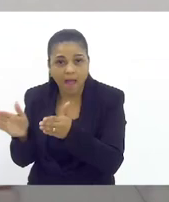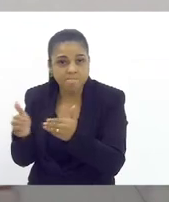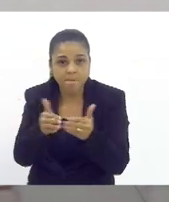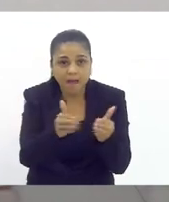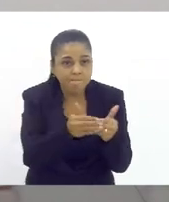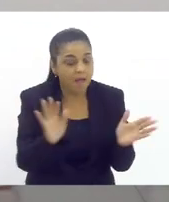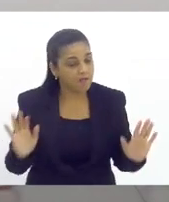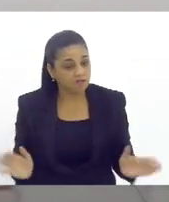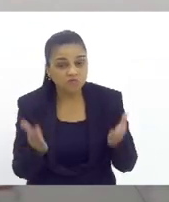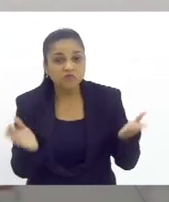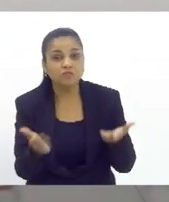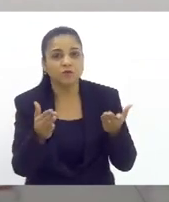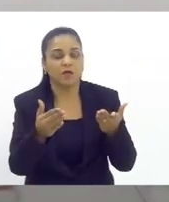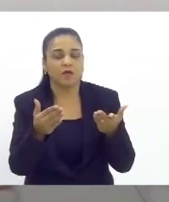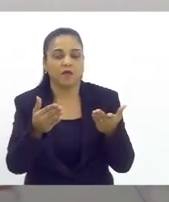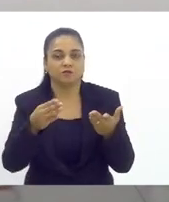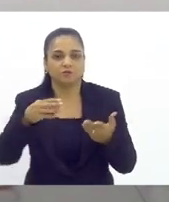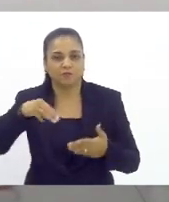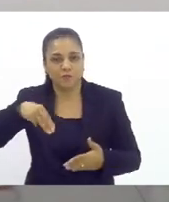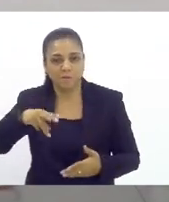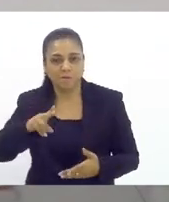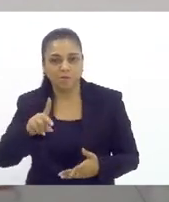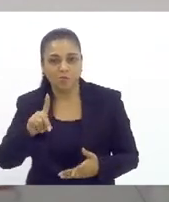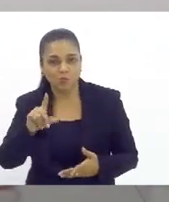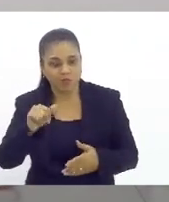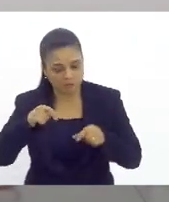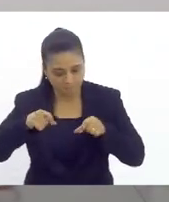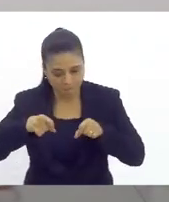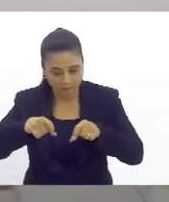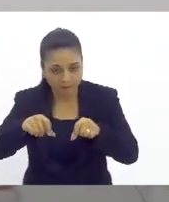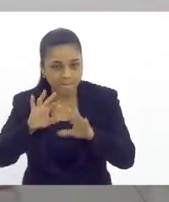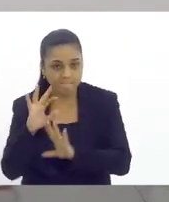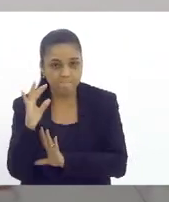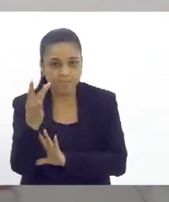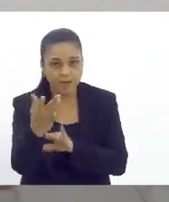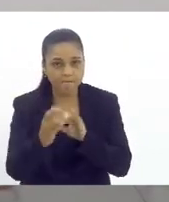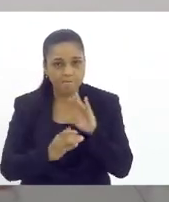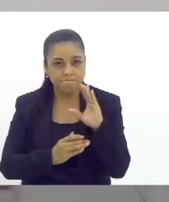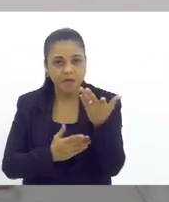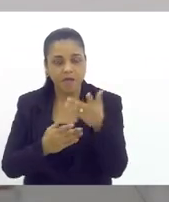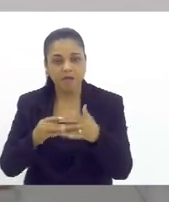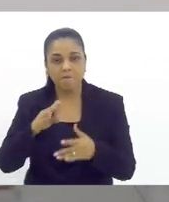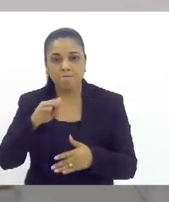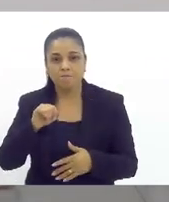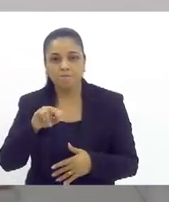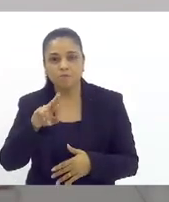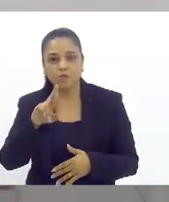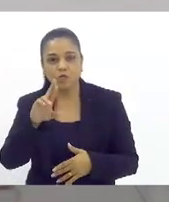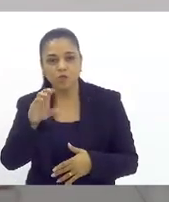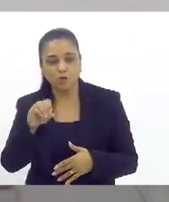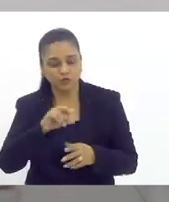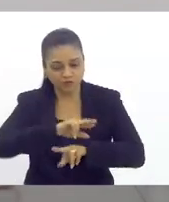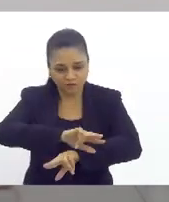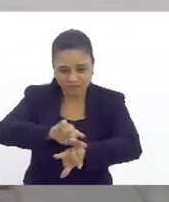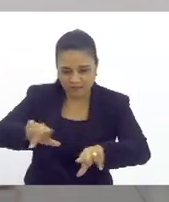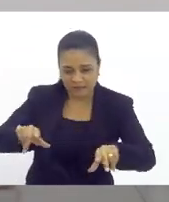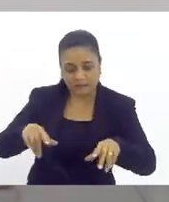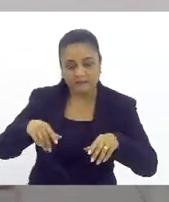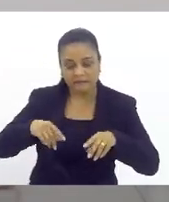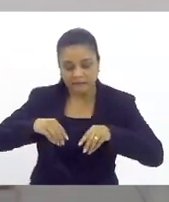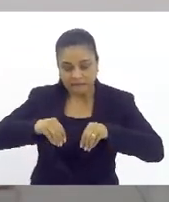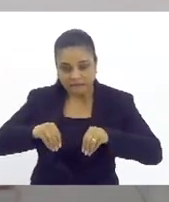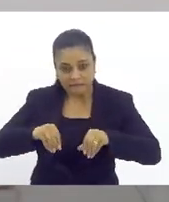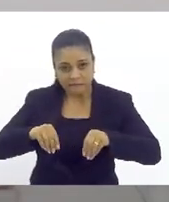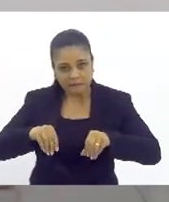estimulados para produzir mudas refazer a nossa biodiversidade segurar o solo segurar água